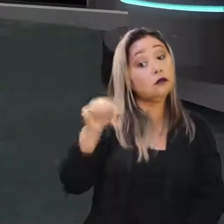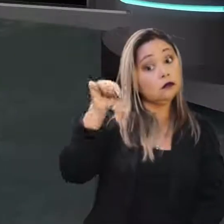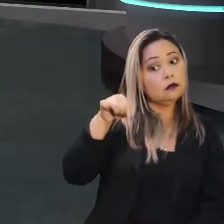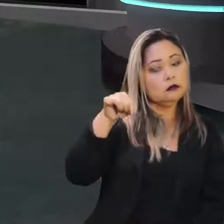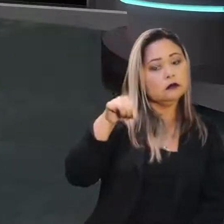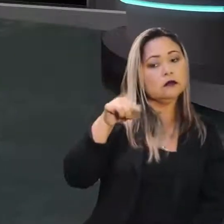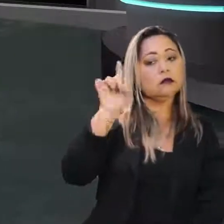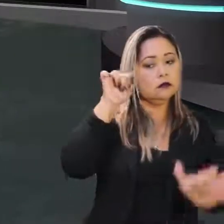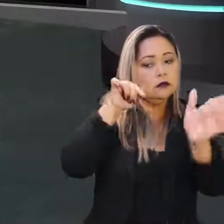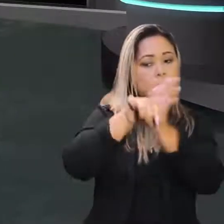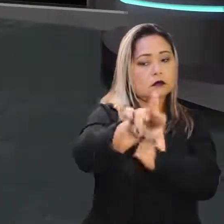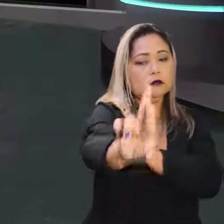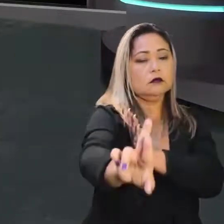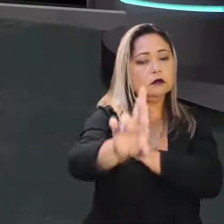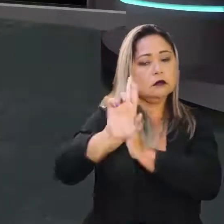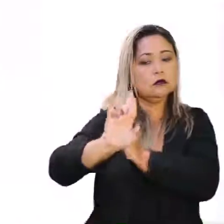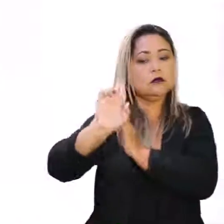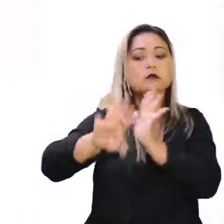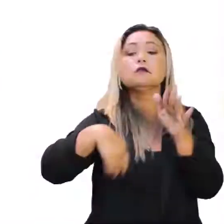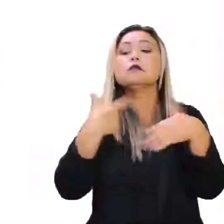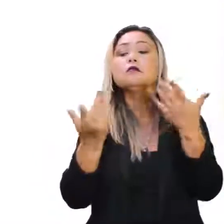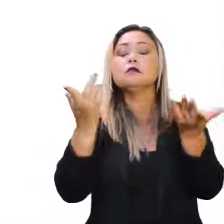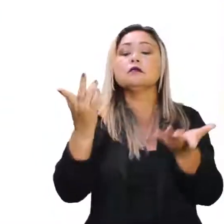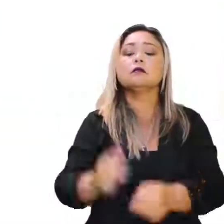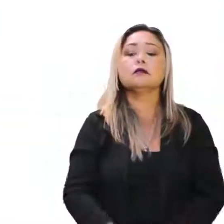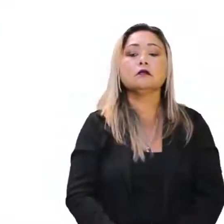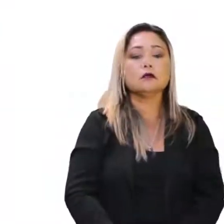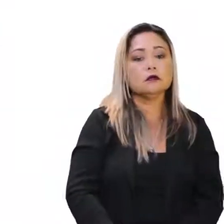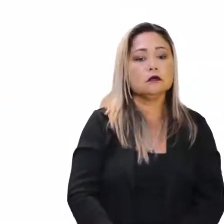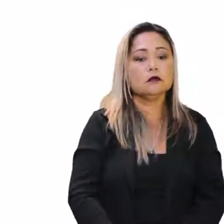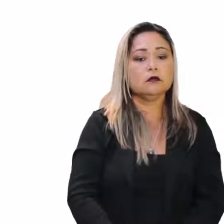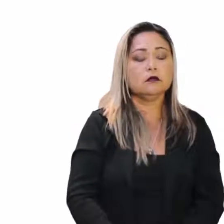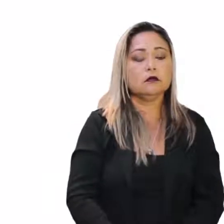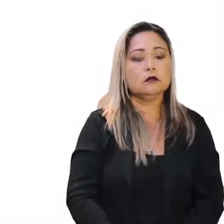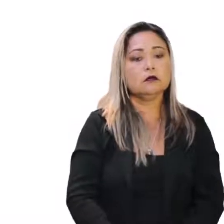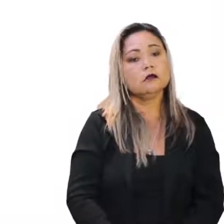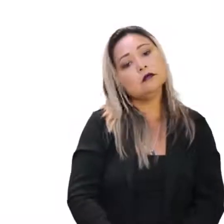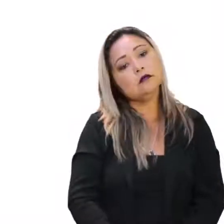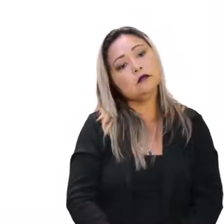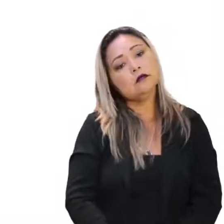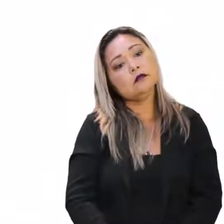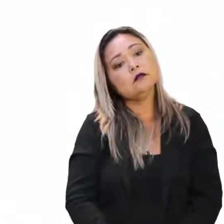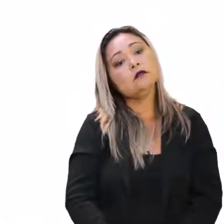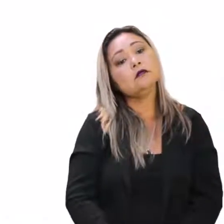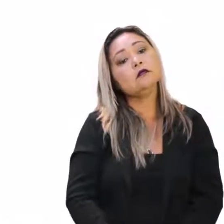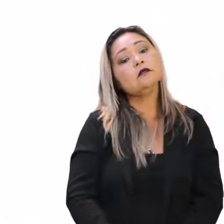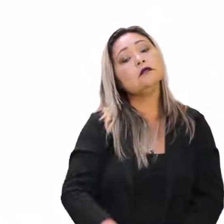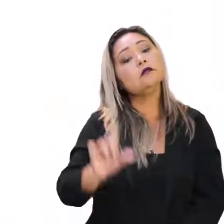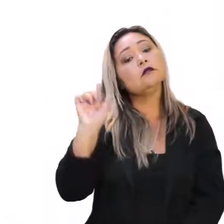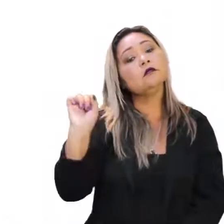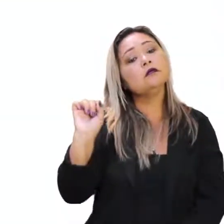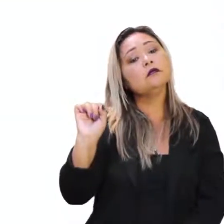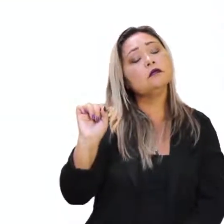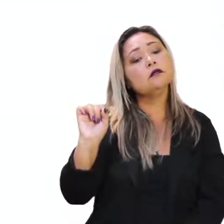uma enquete. Vamos lá ver qual é a nossa enquete? Professor Alexandre. Vamos lá.